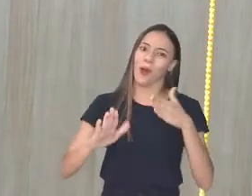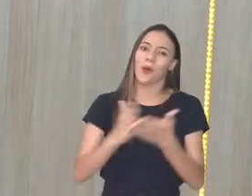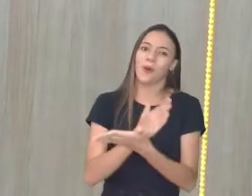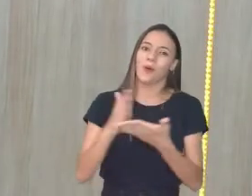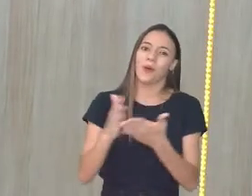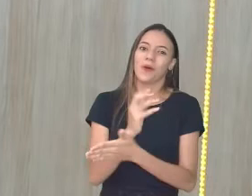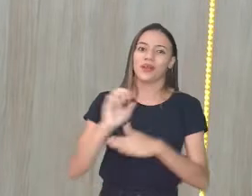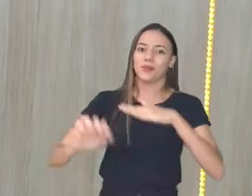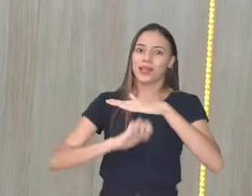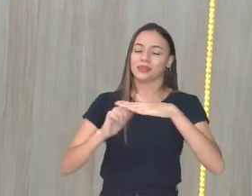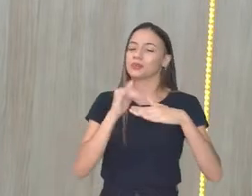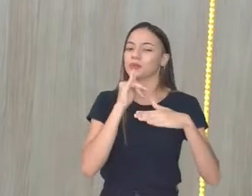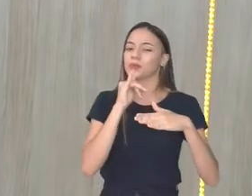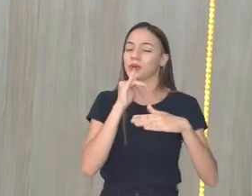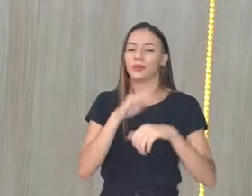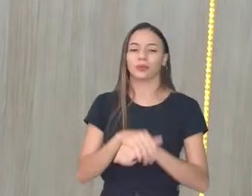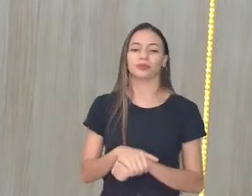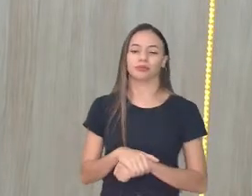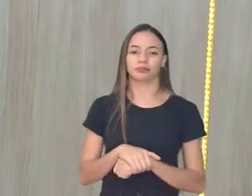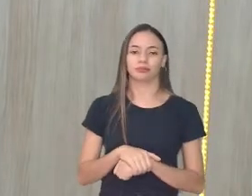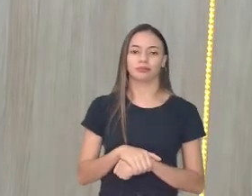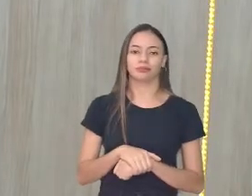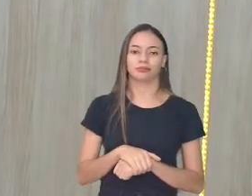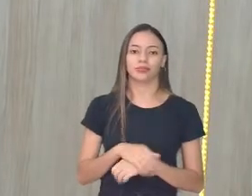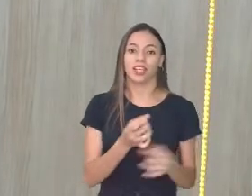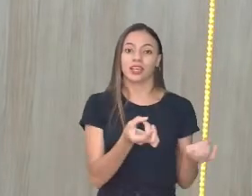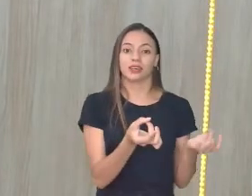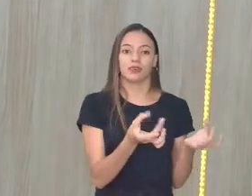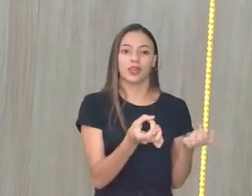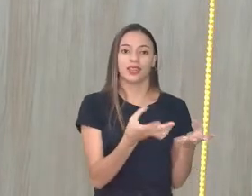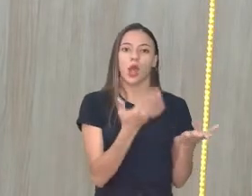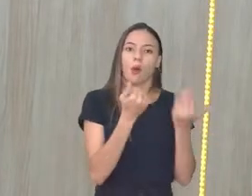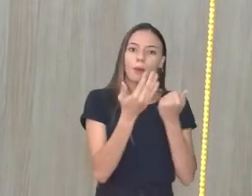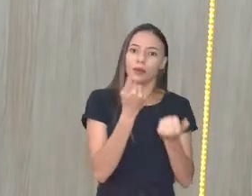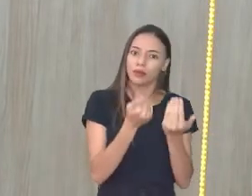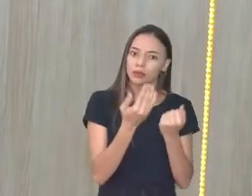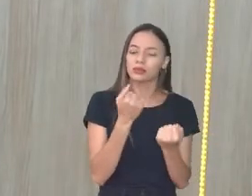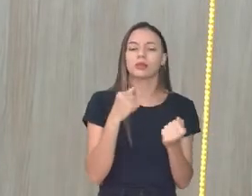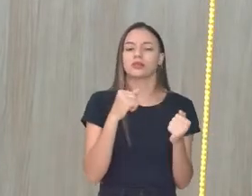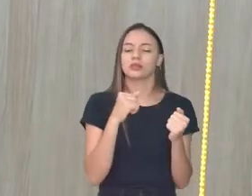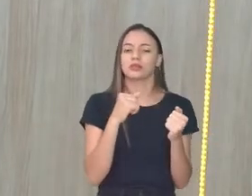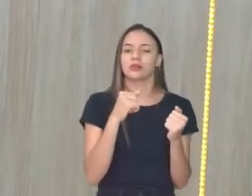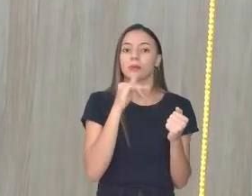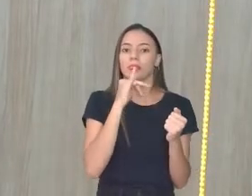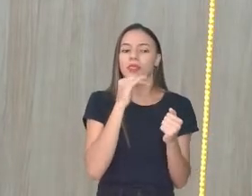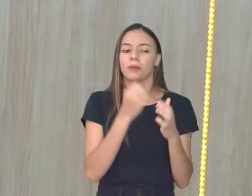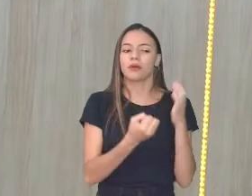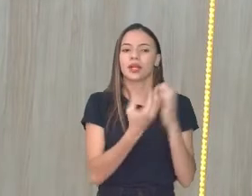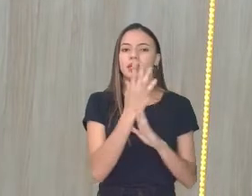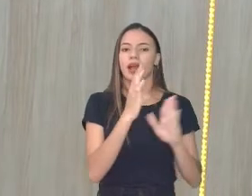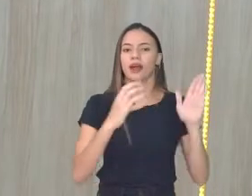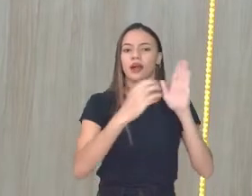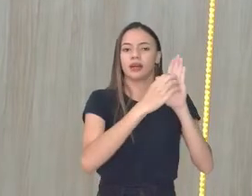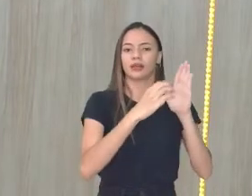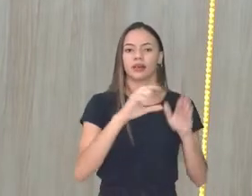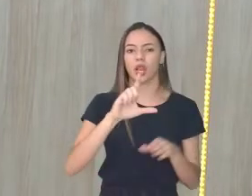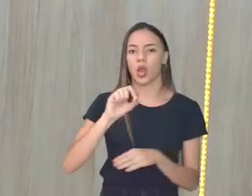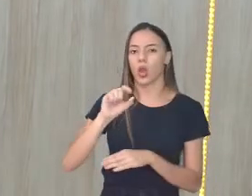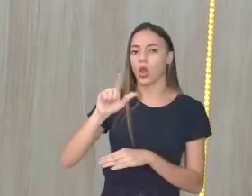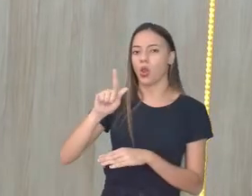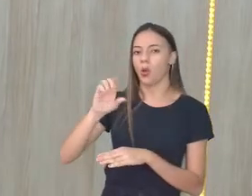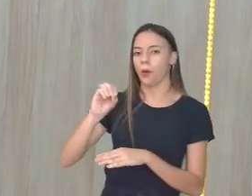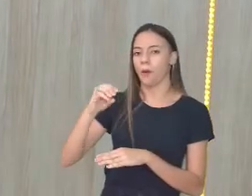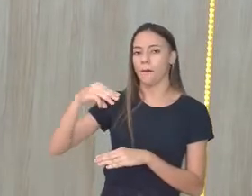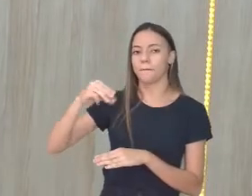gente tem Uhum. empresas, né, de fast food, né, ou de alimentação, que quando montam as suas logomarcas,